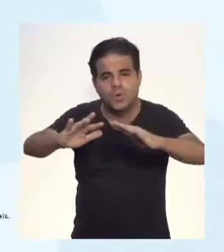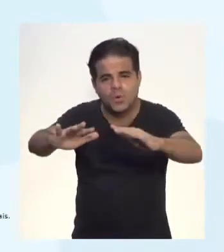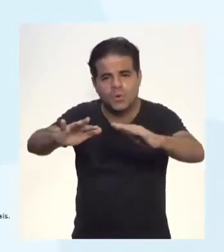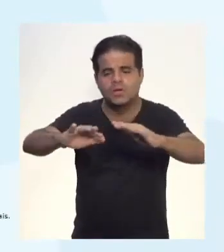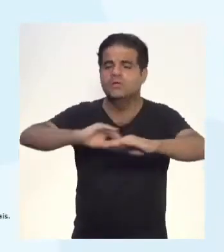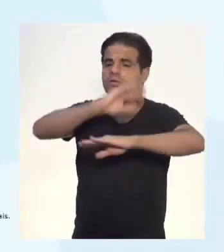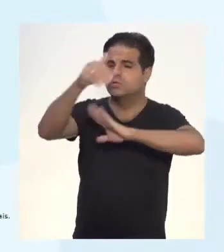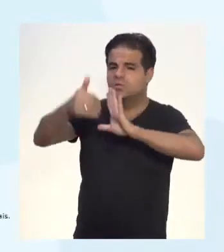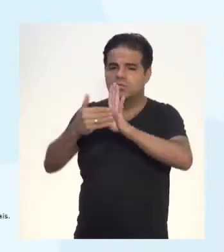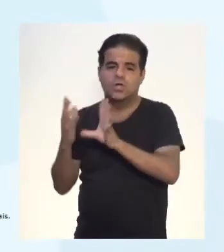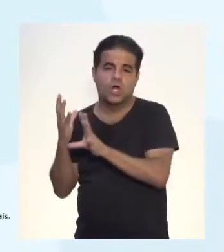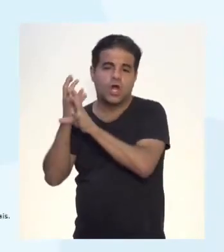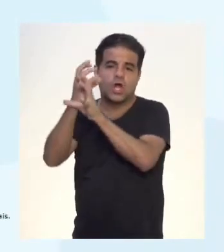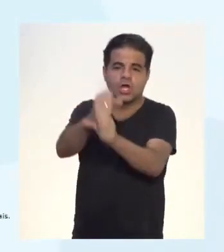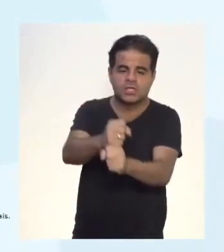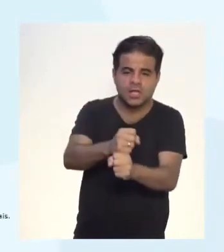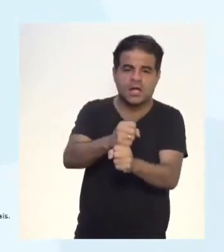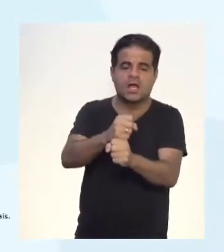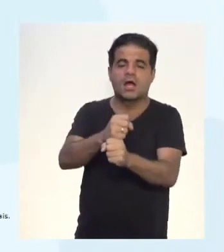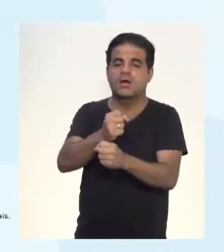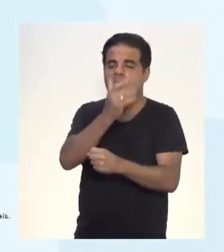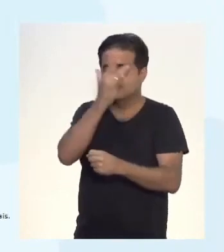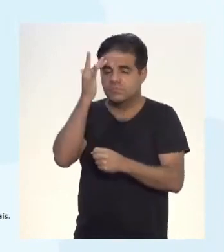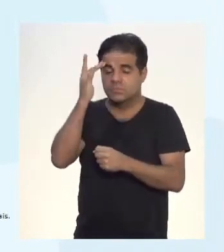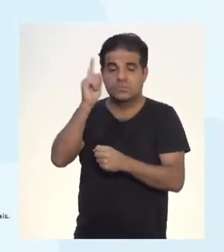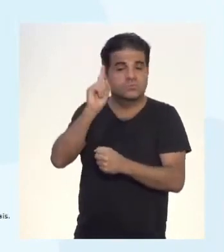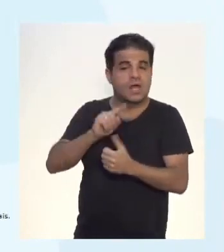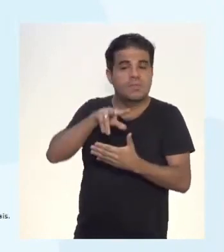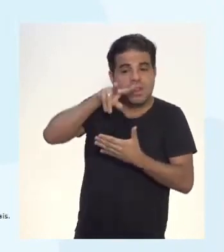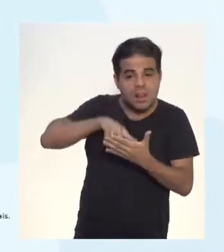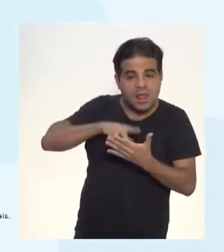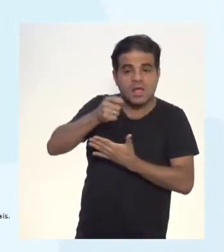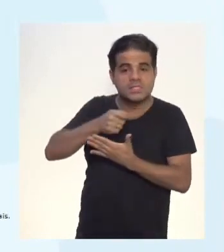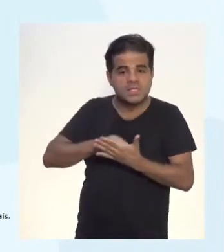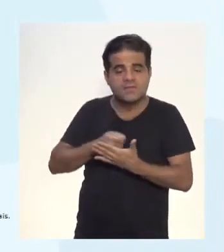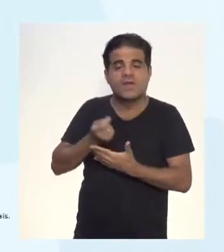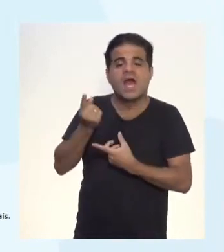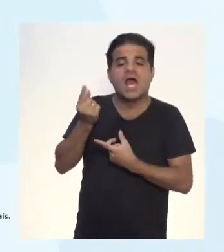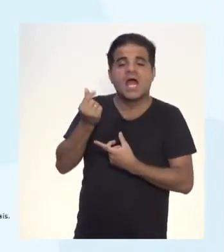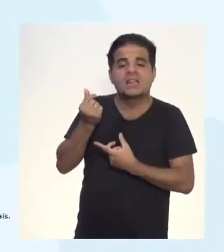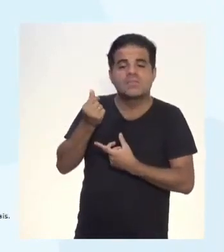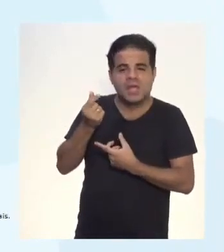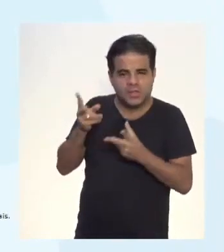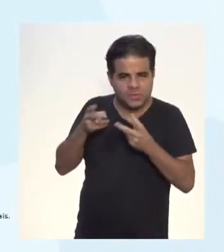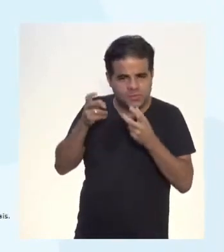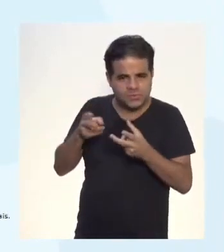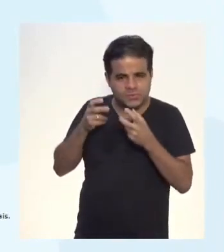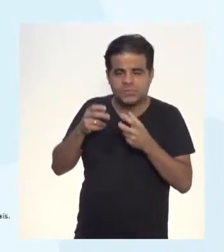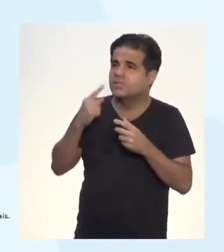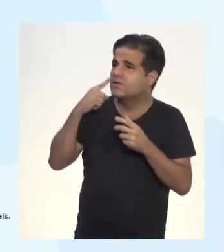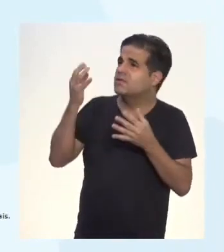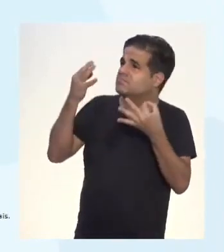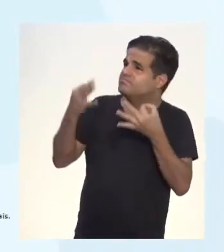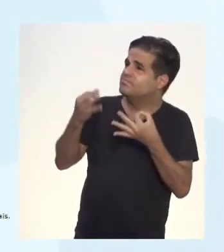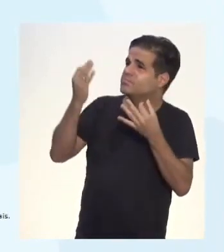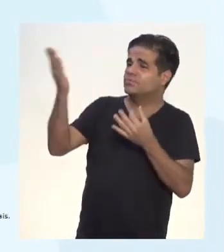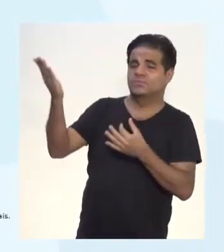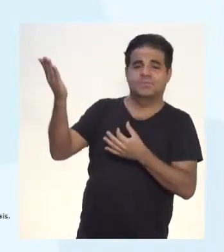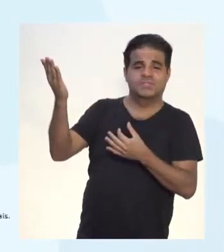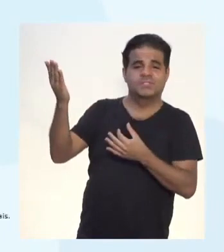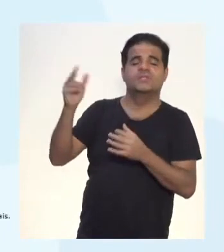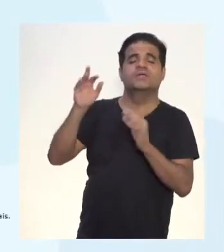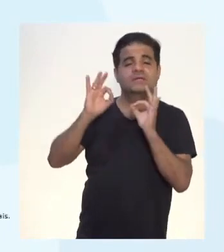população total, né, e analfabeta, com a questão dos rendimentos. Então, a gente vê que justamente